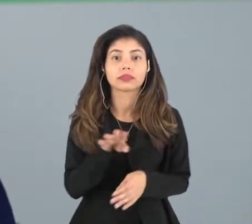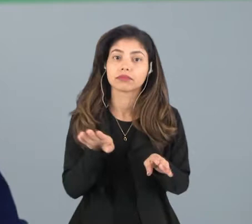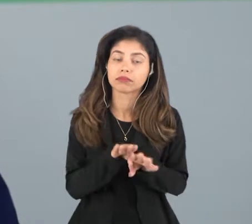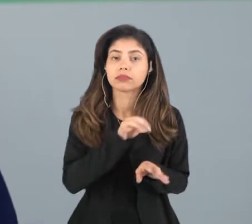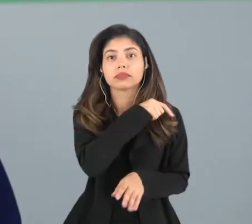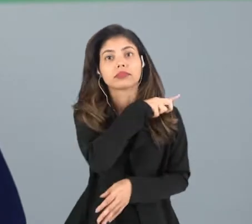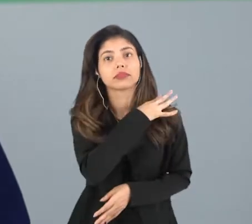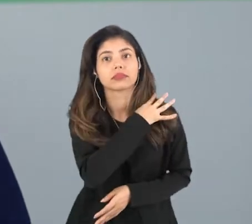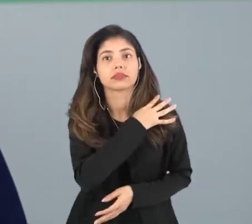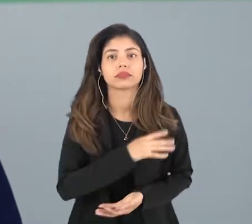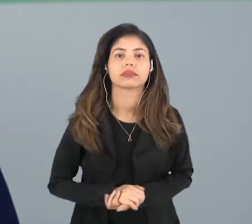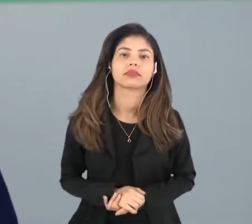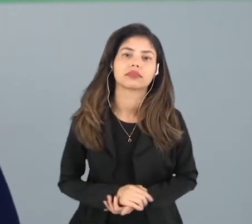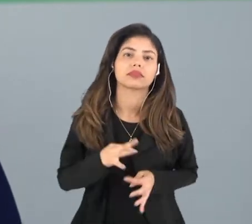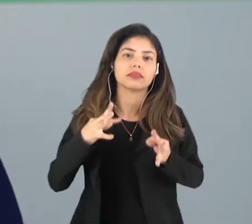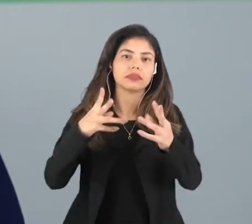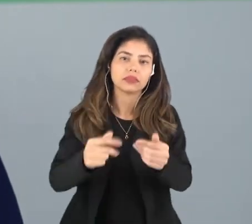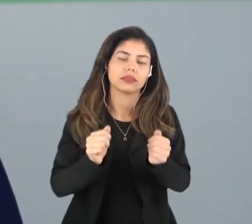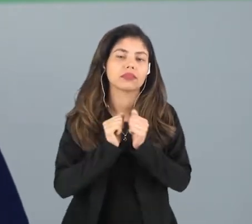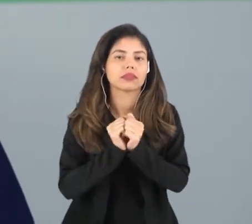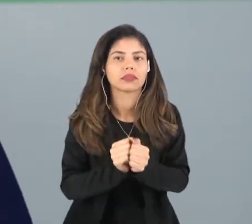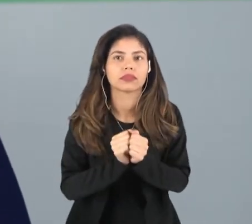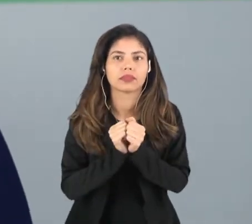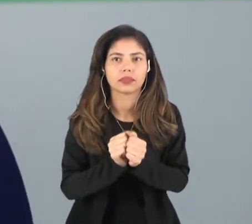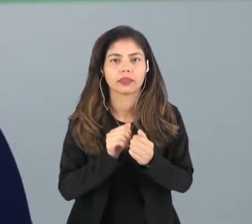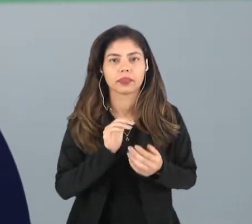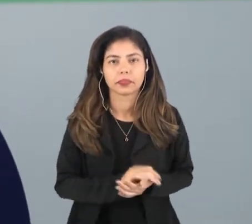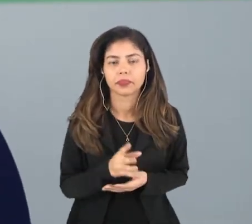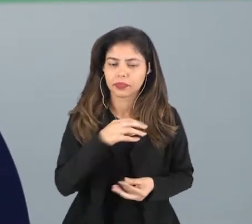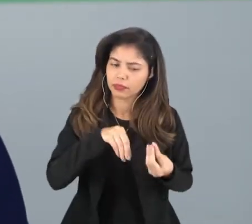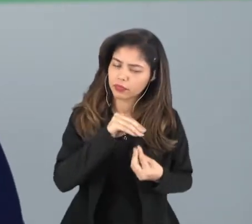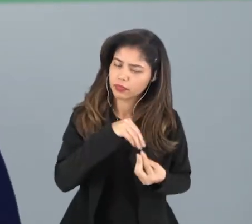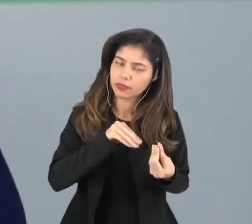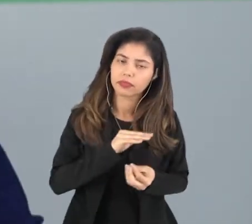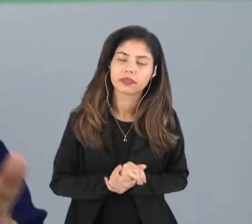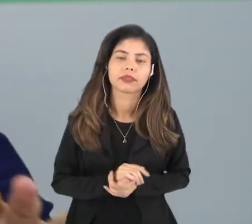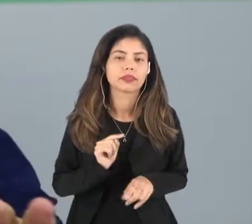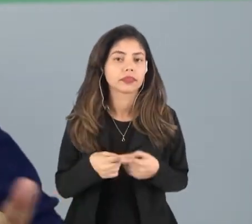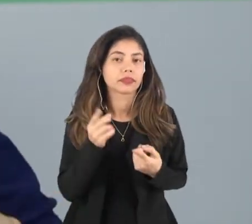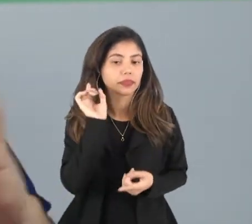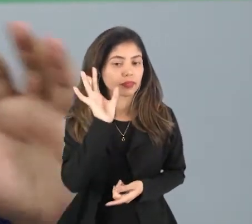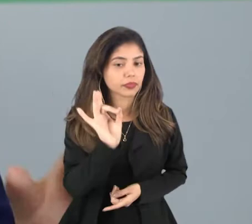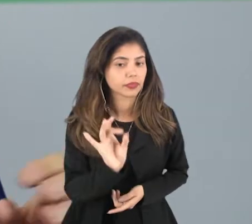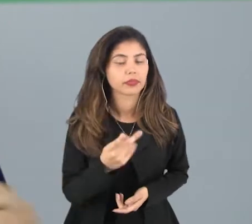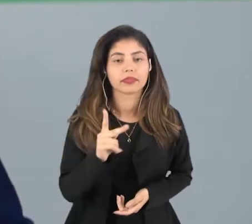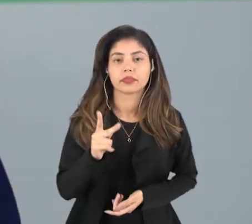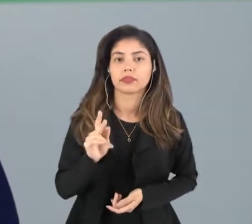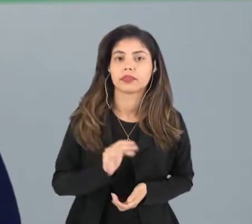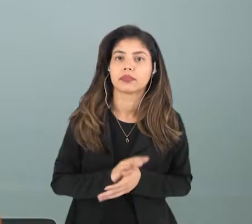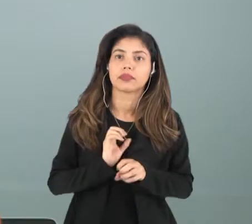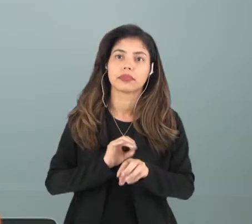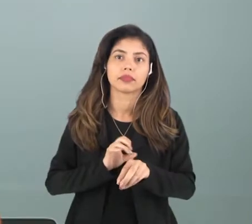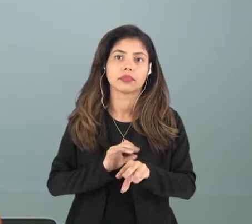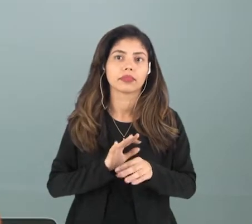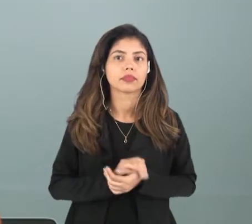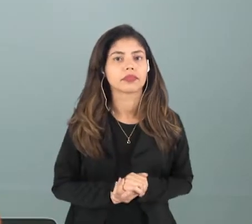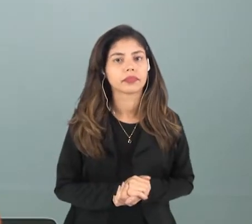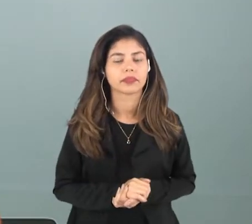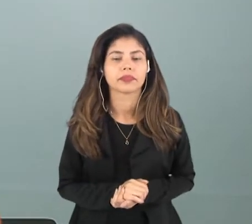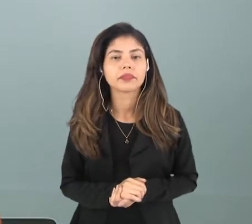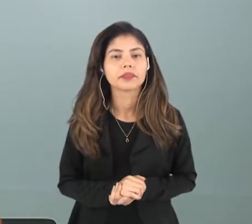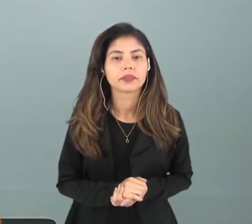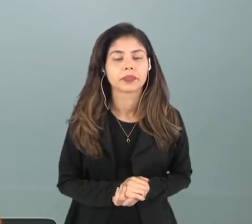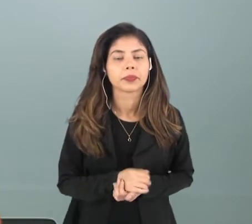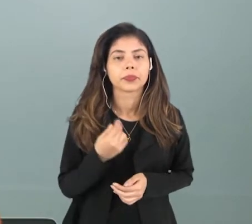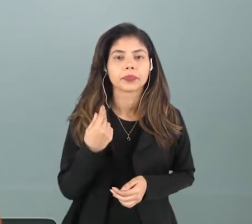A escola funcionava ali, todo mundo ali meio que misturado, né, mas cada um tinha o seu ensino, né? Cada um